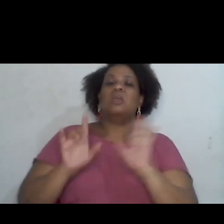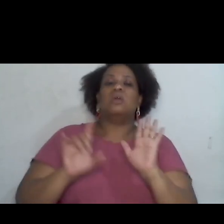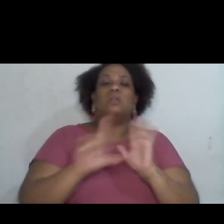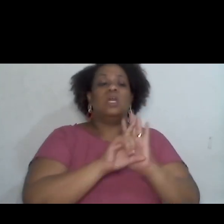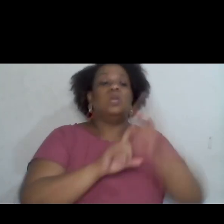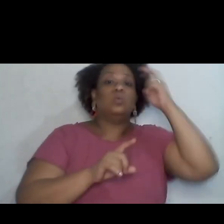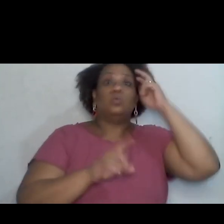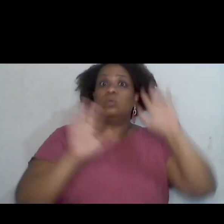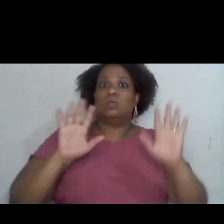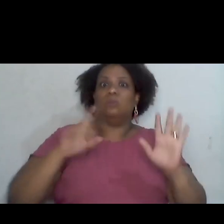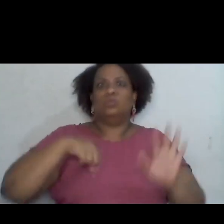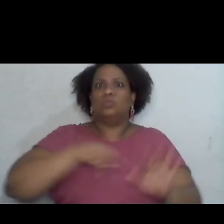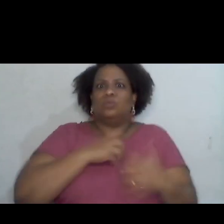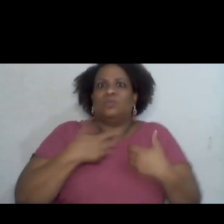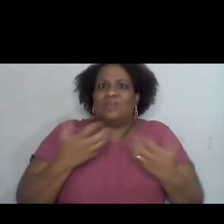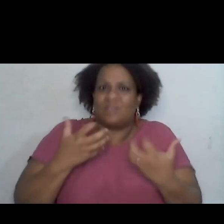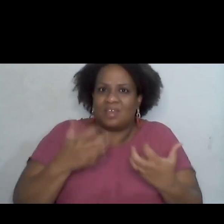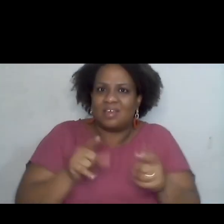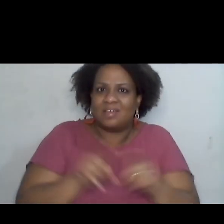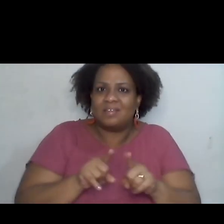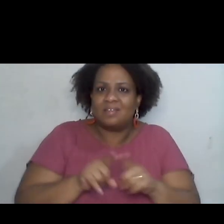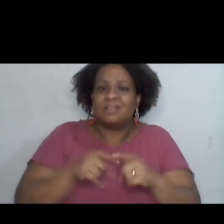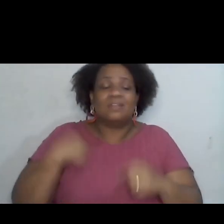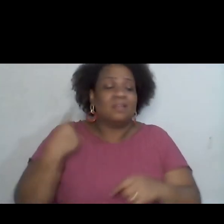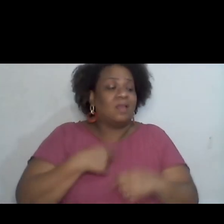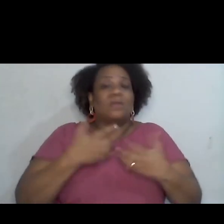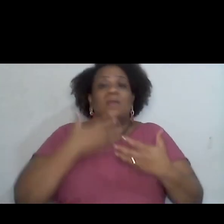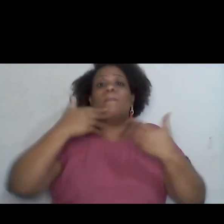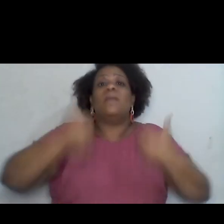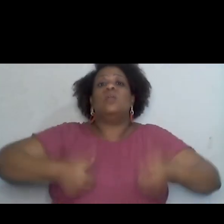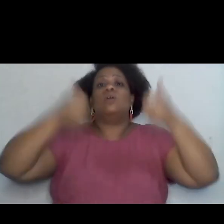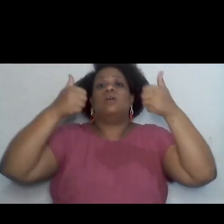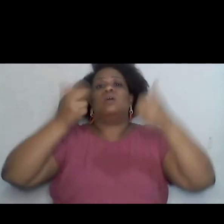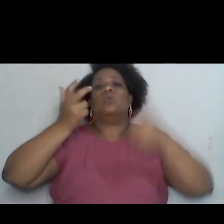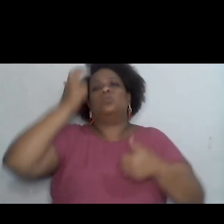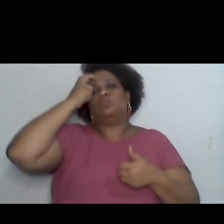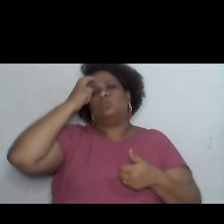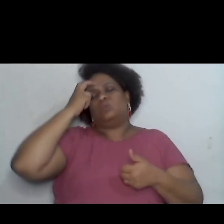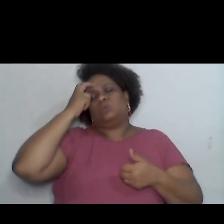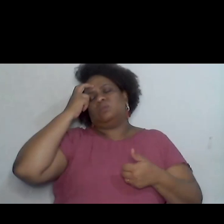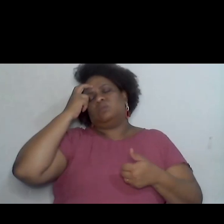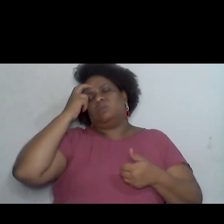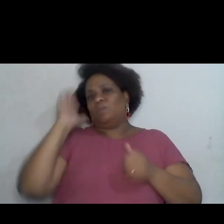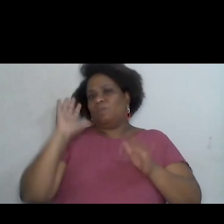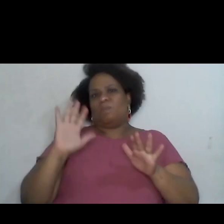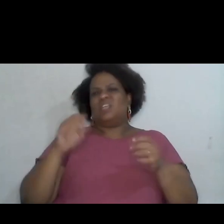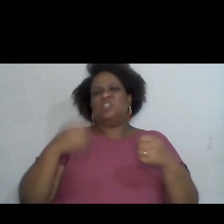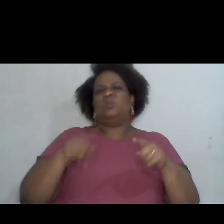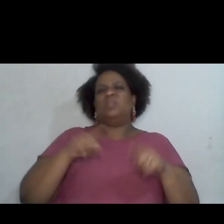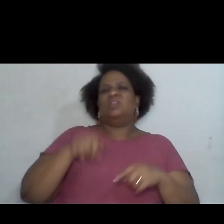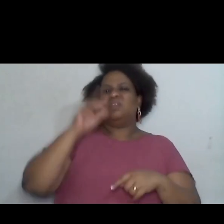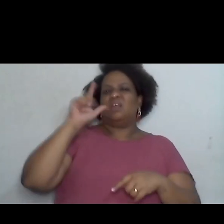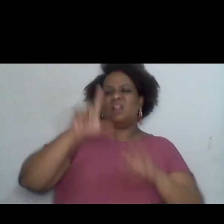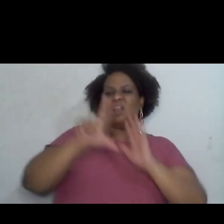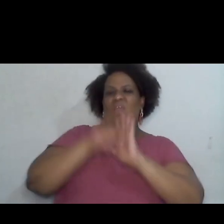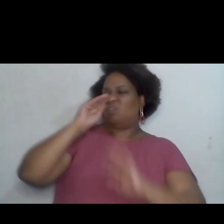cultura. Não, todos nós queremos. E todos nós queremos melhorar o orçamento da cultura. Mas para isso, a gente não precisa desprezar, e não iremos,